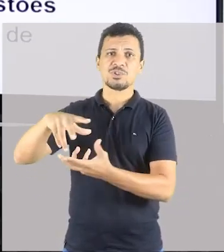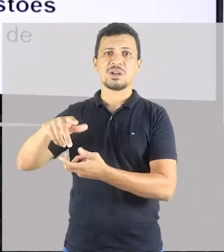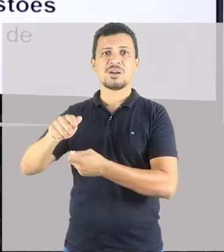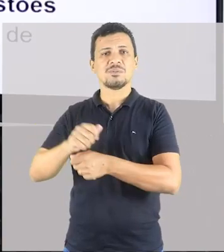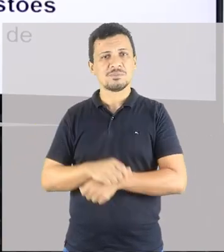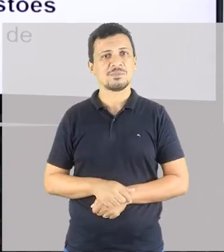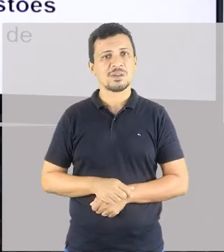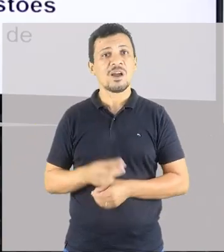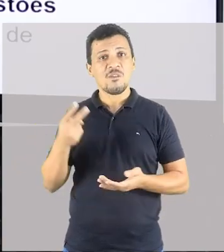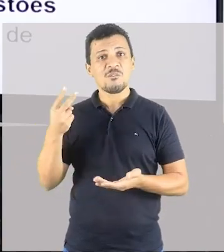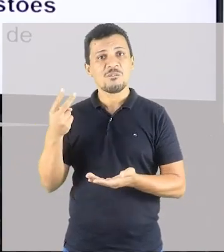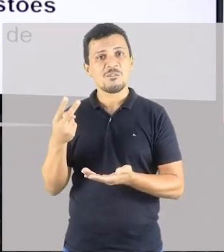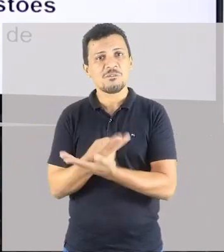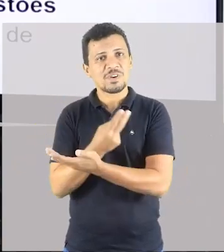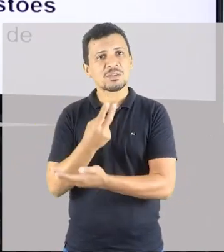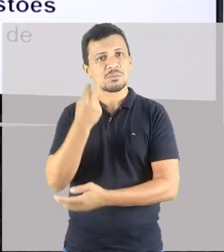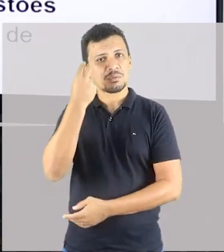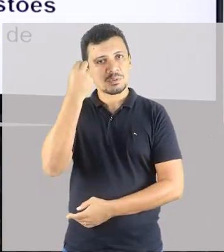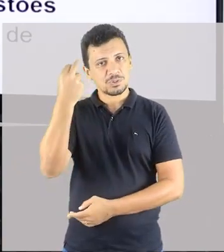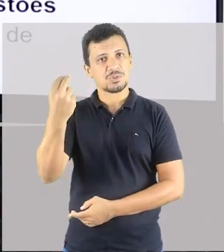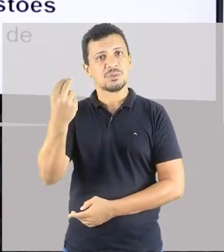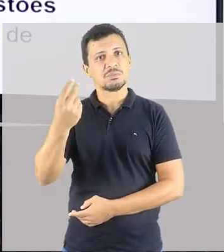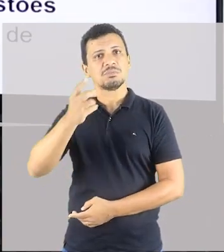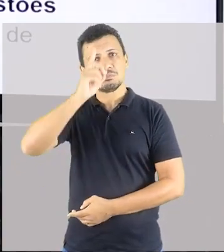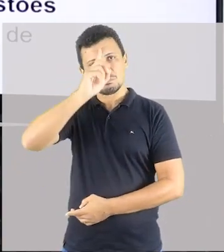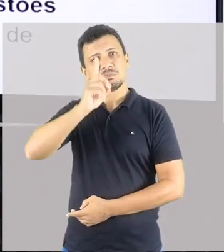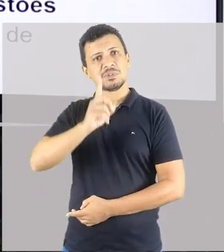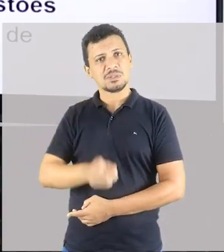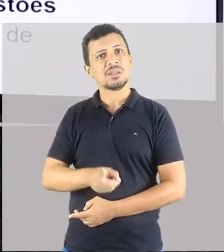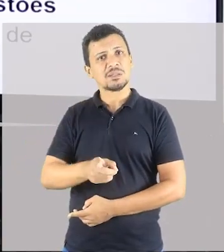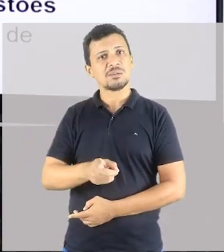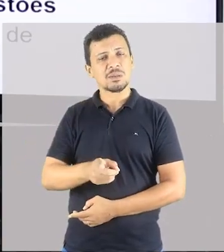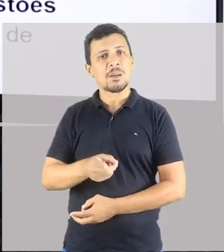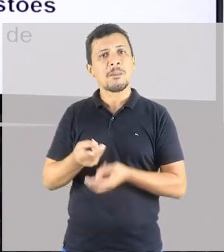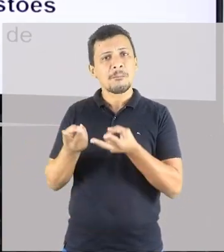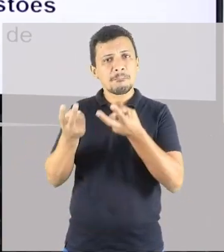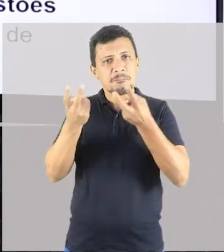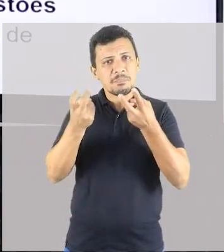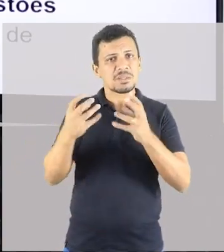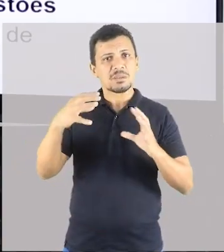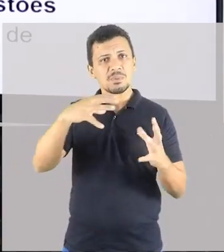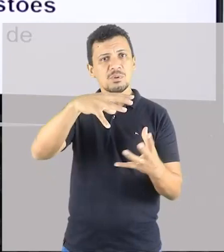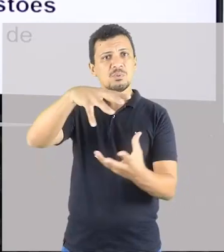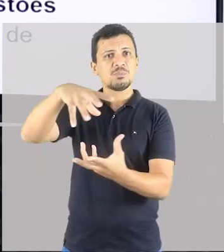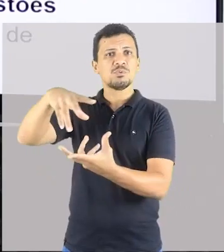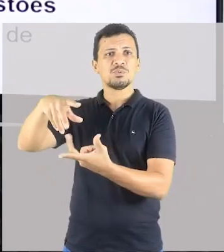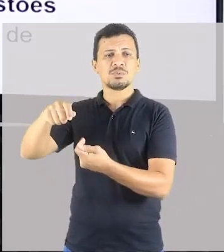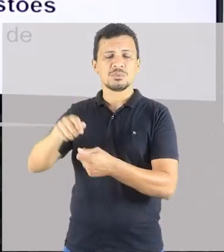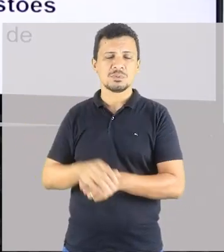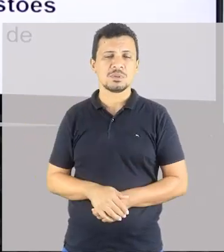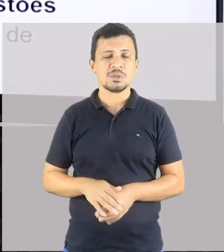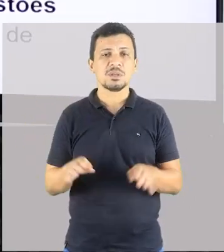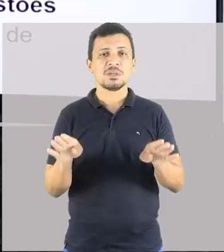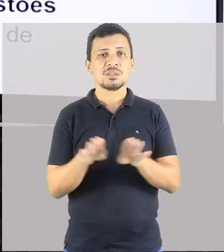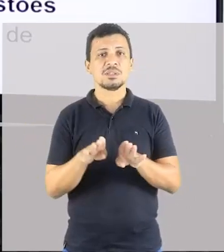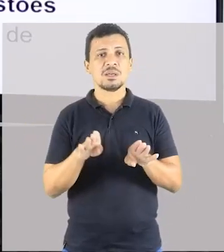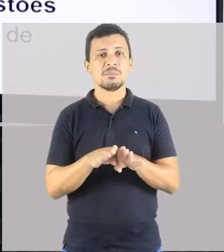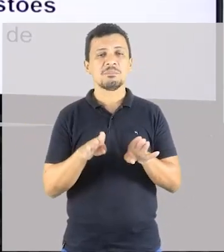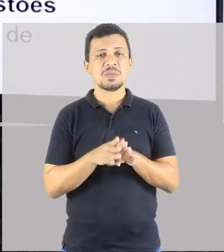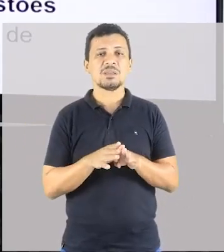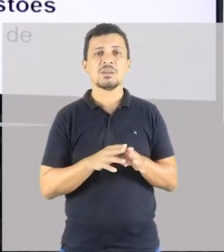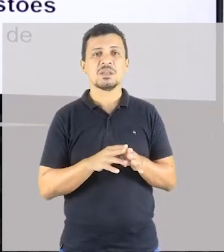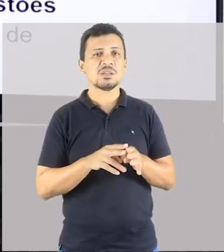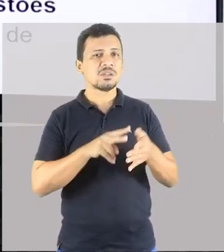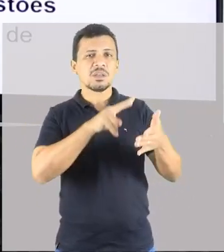os fatos históricos determinando, né, as formas de perceber o mundo e principalmente a forma de ler o